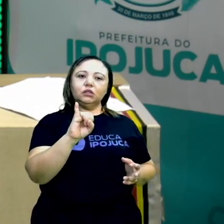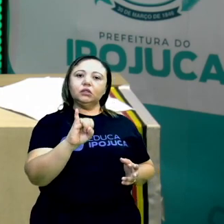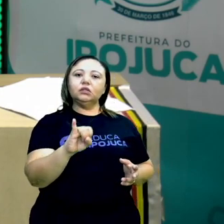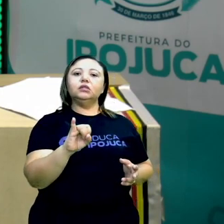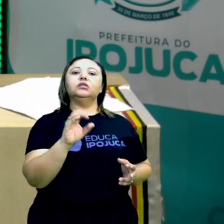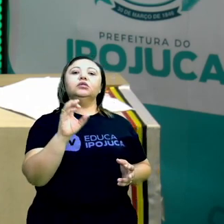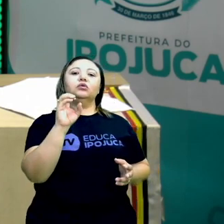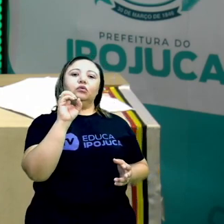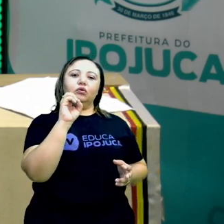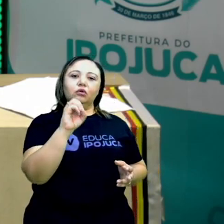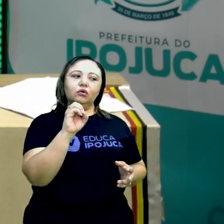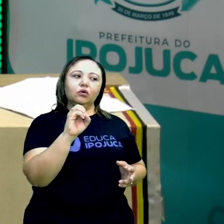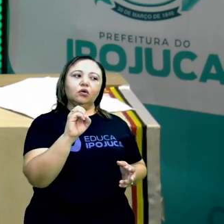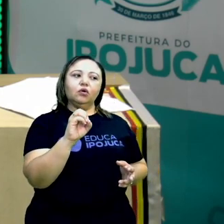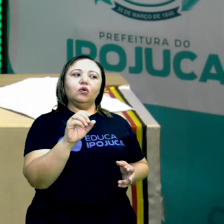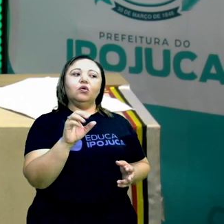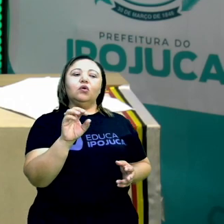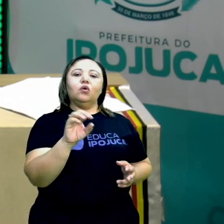I,